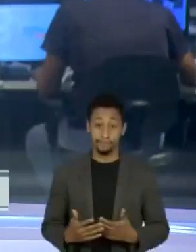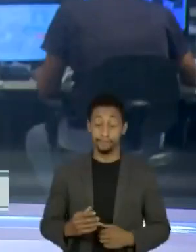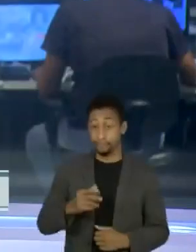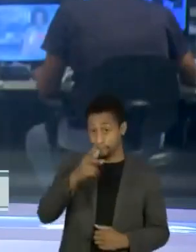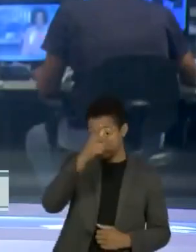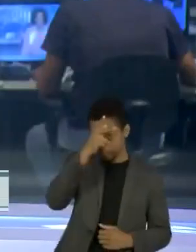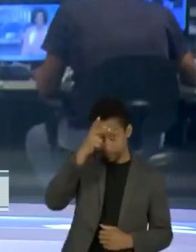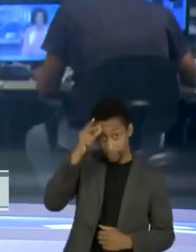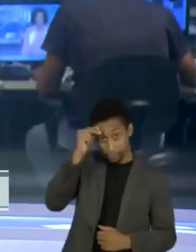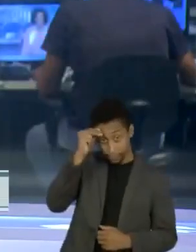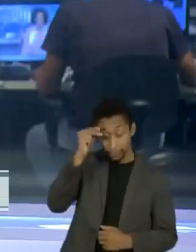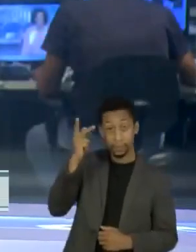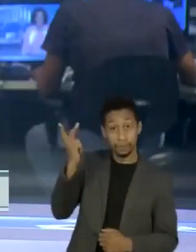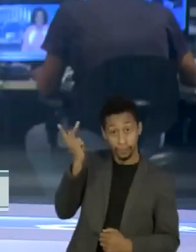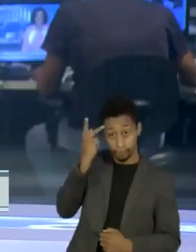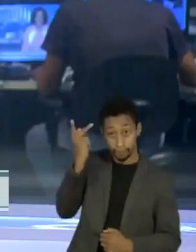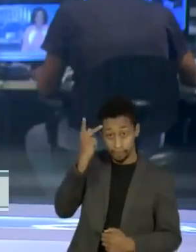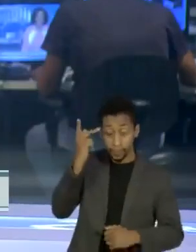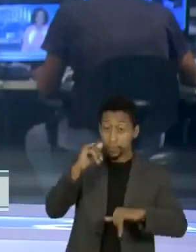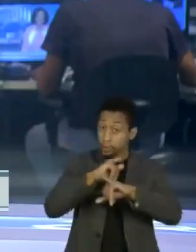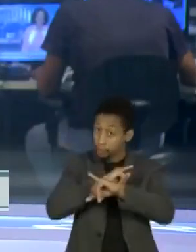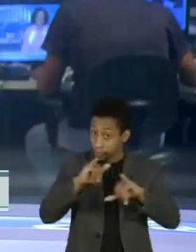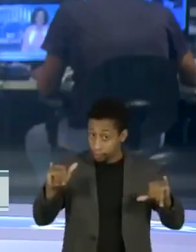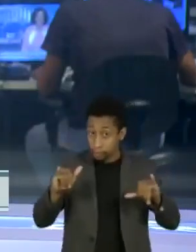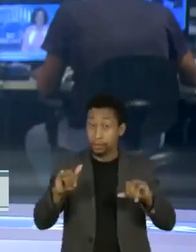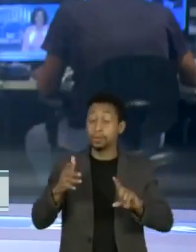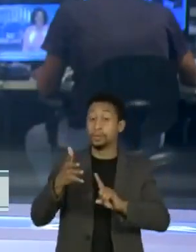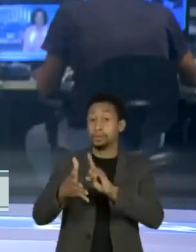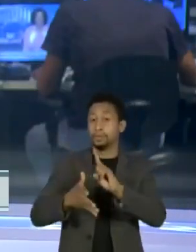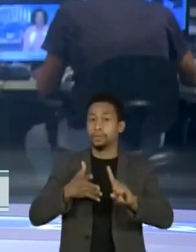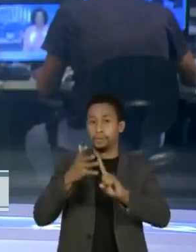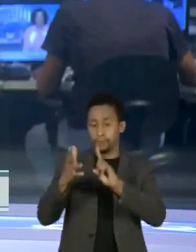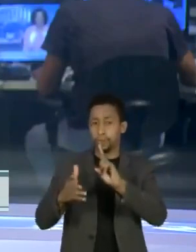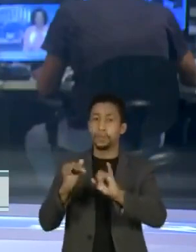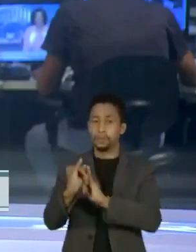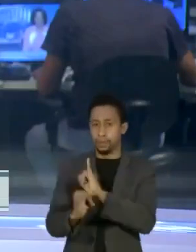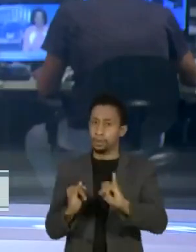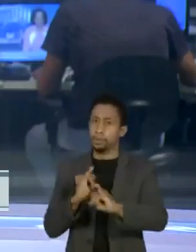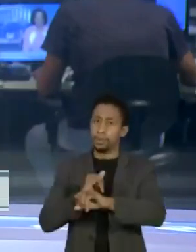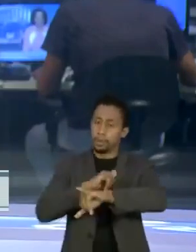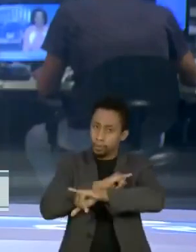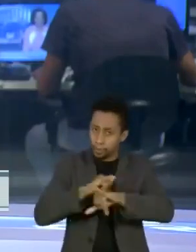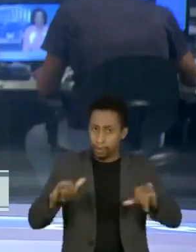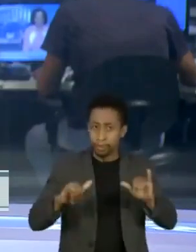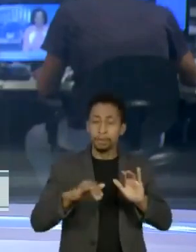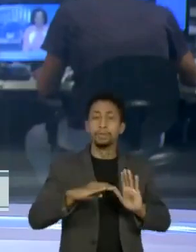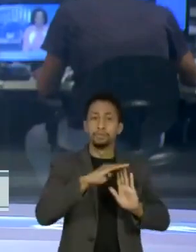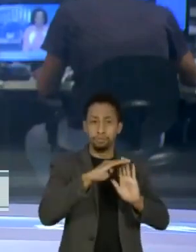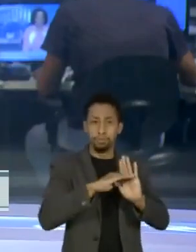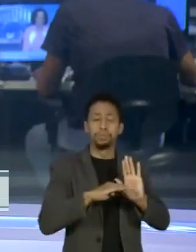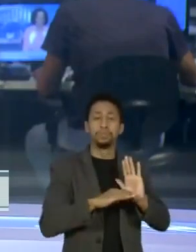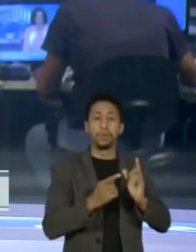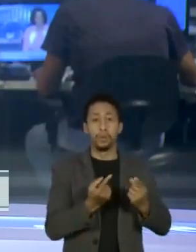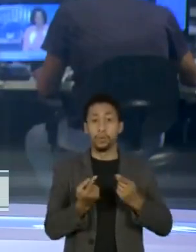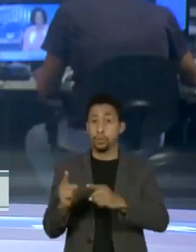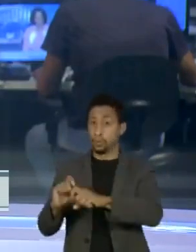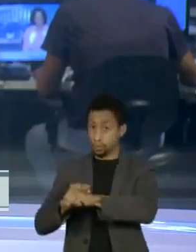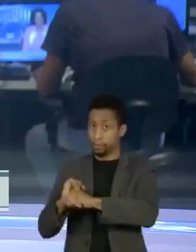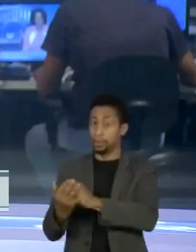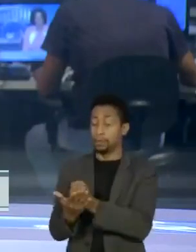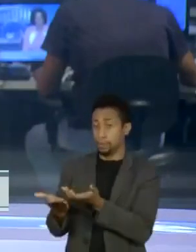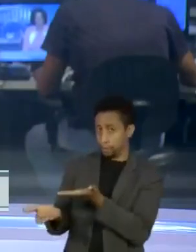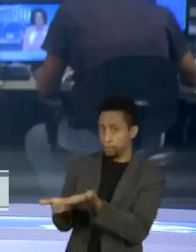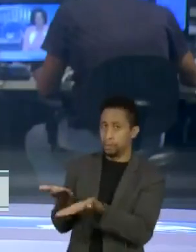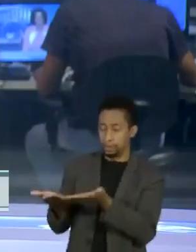A Prefeitura de São Paulo anuncia agora em coletiva online novas medidas de combate à Covid-19. A repórter Adriana